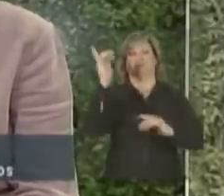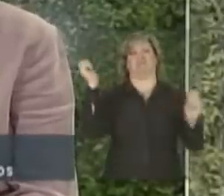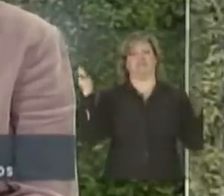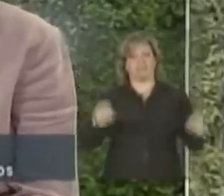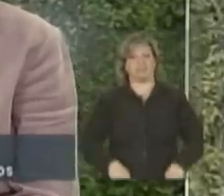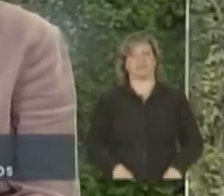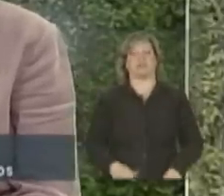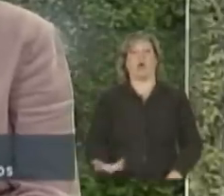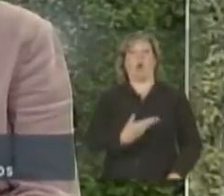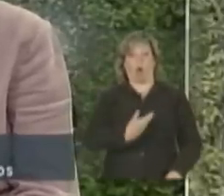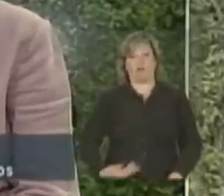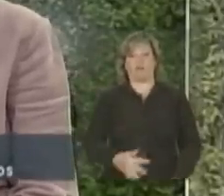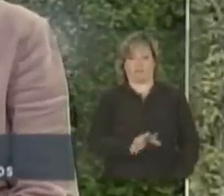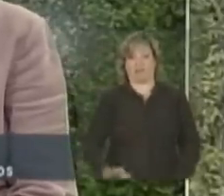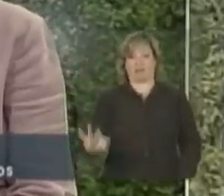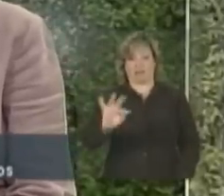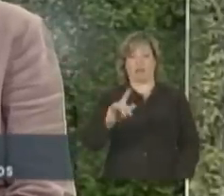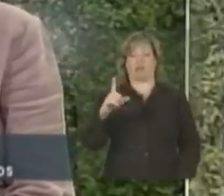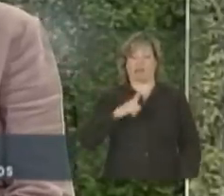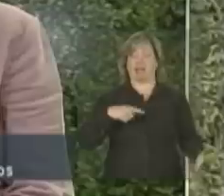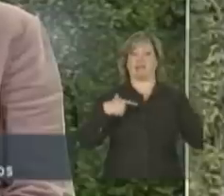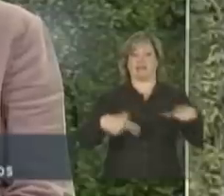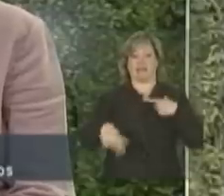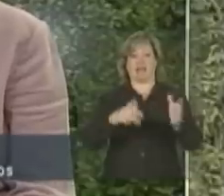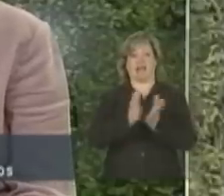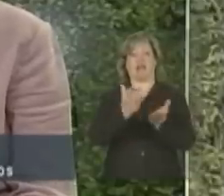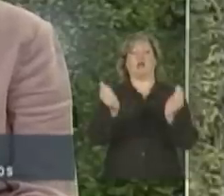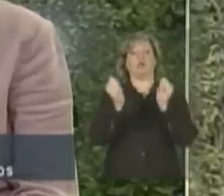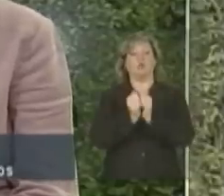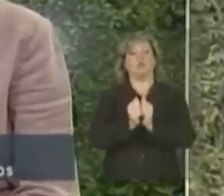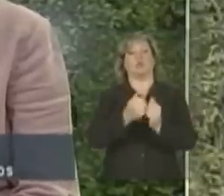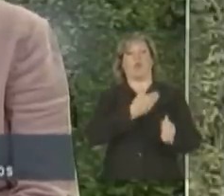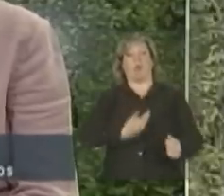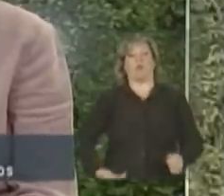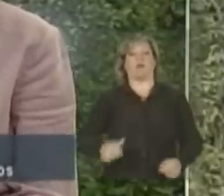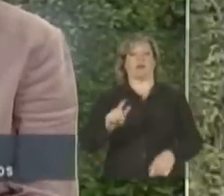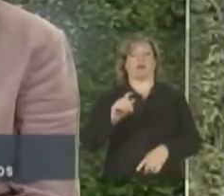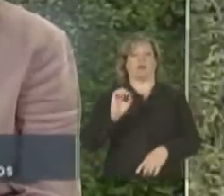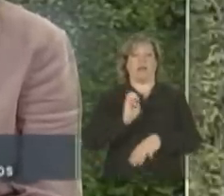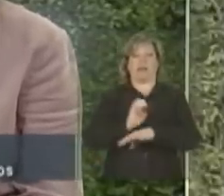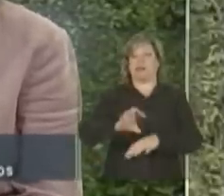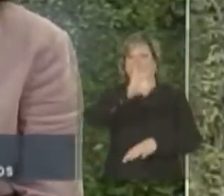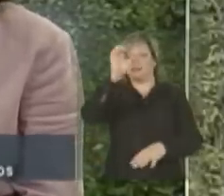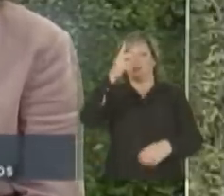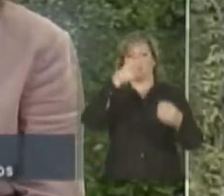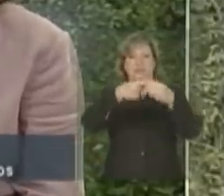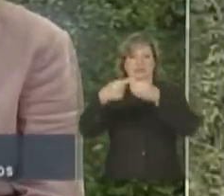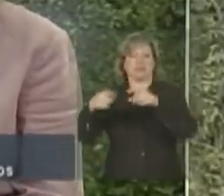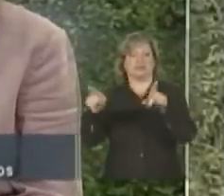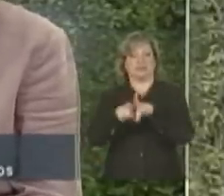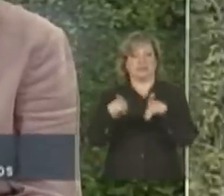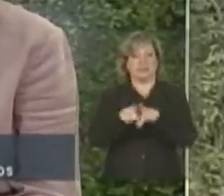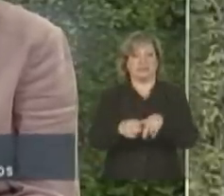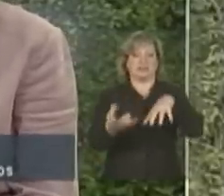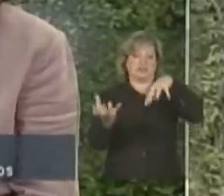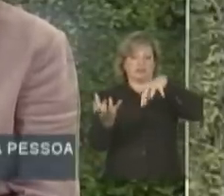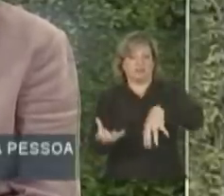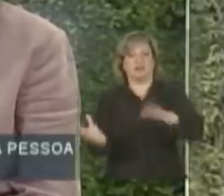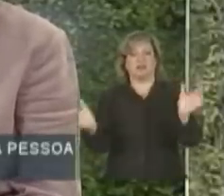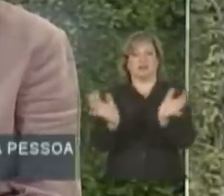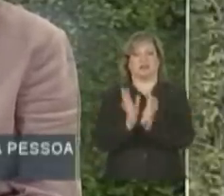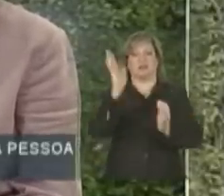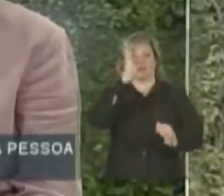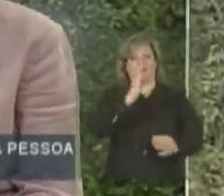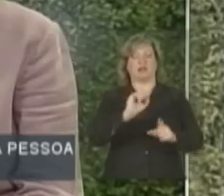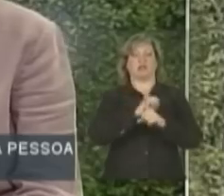e está fazendo a sua parte, ao lado dos estados, municípios, com o Pacto Federativo, com o Parlamento Brasileiro, com a